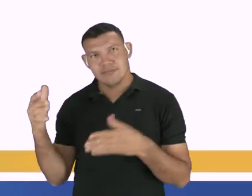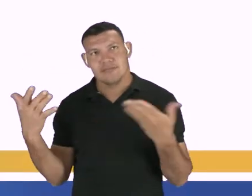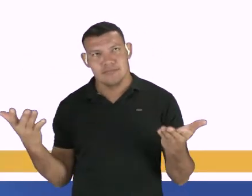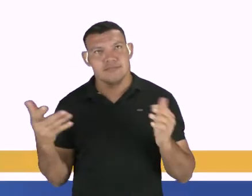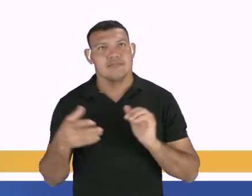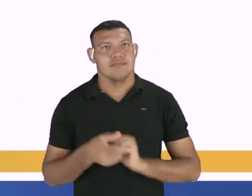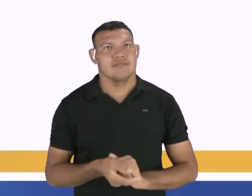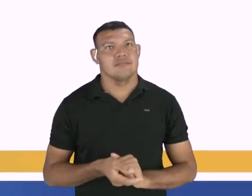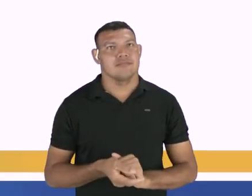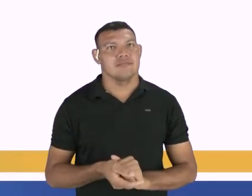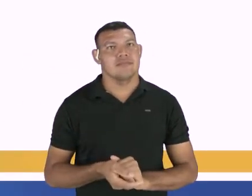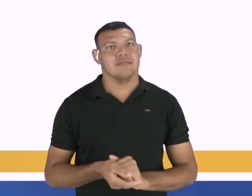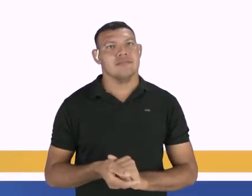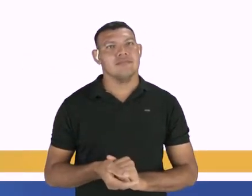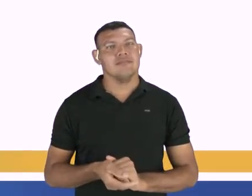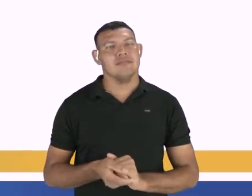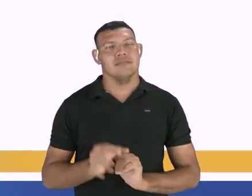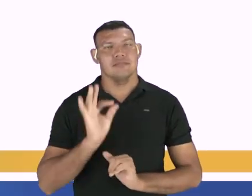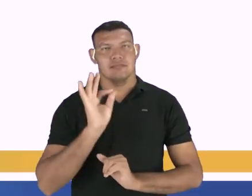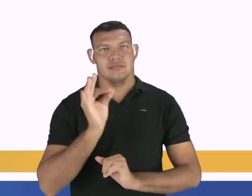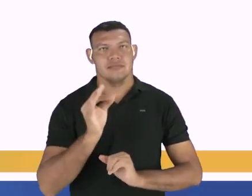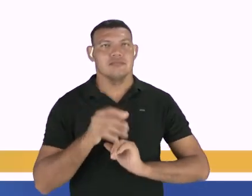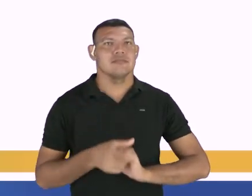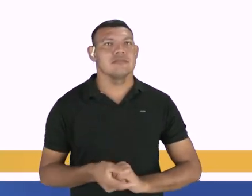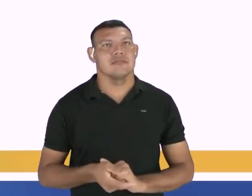denominador B. Ok?